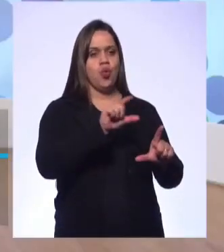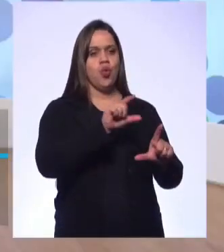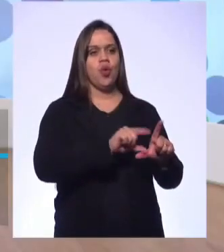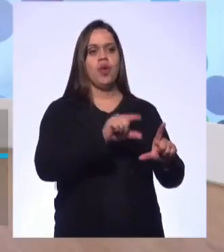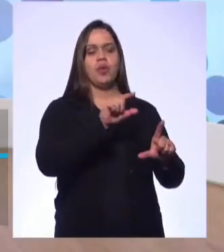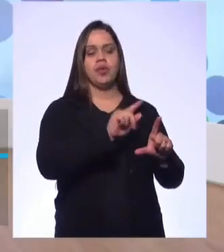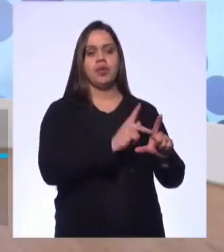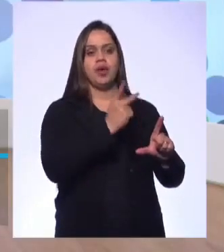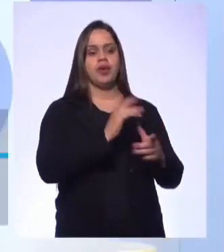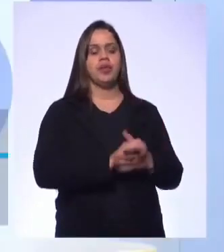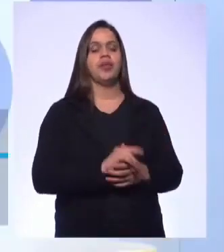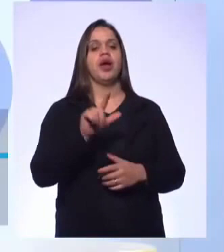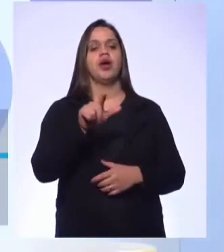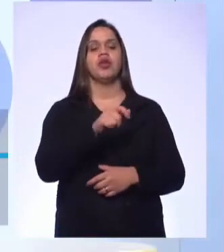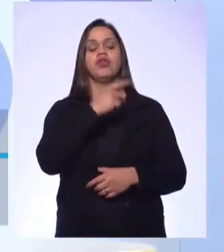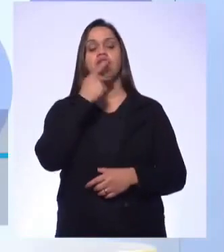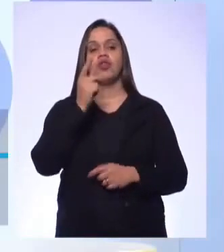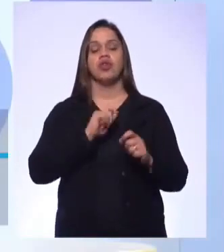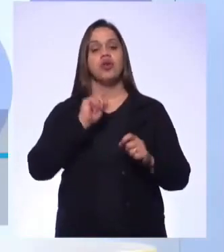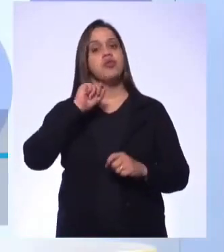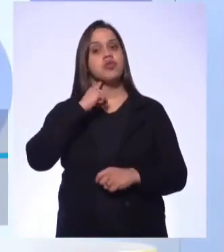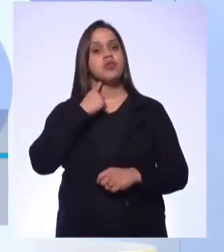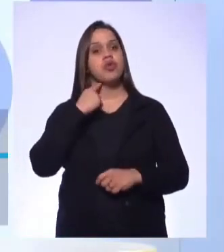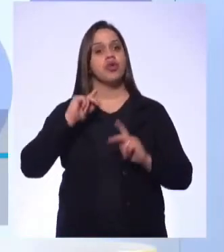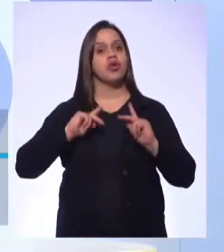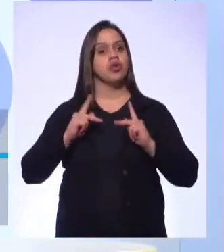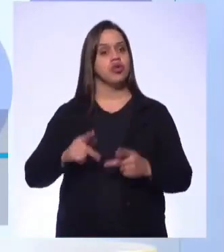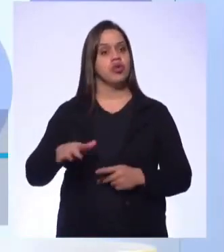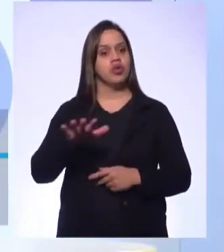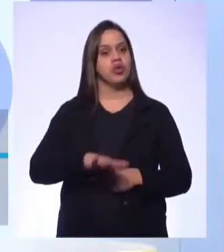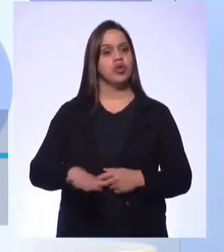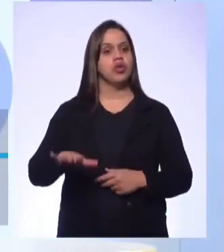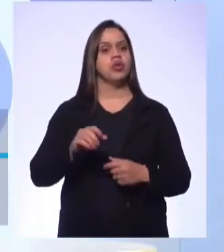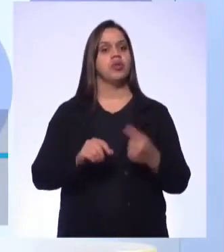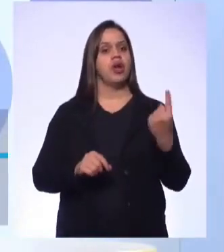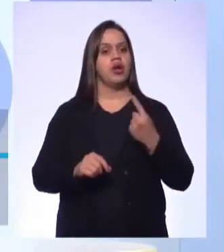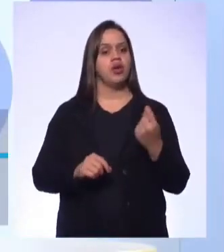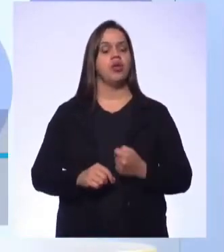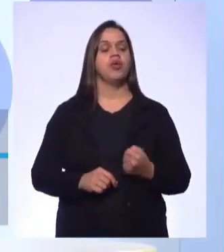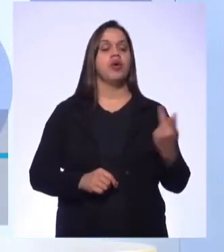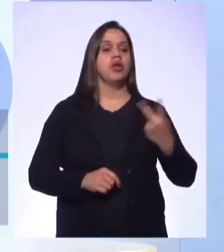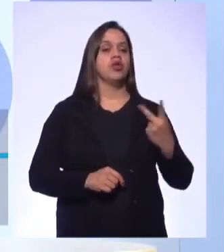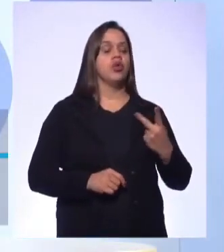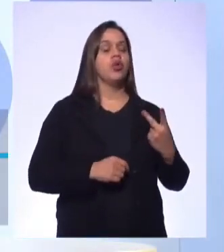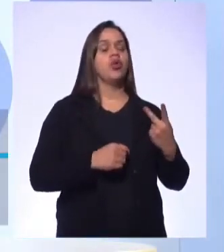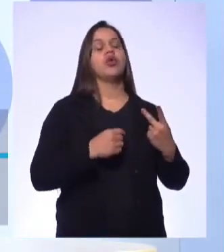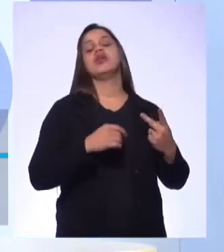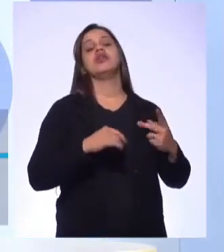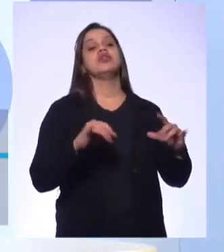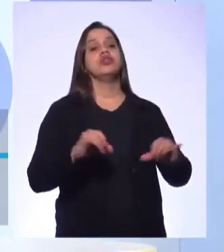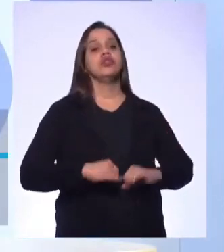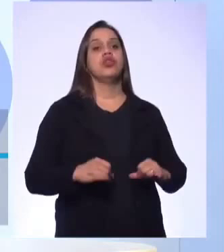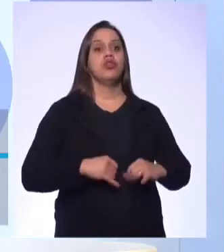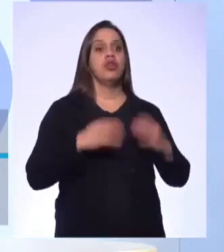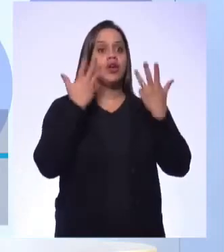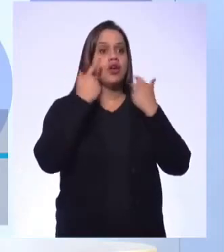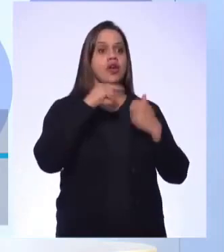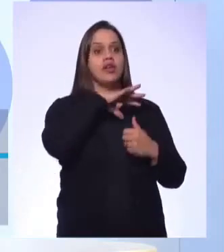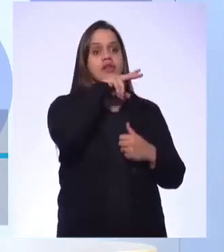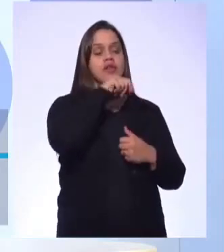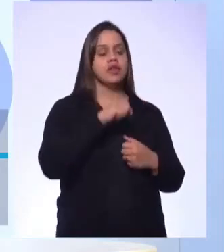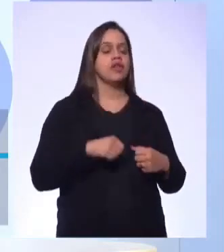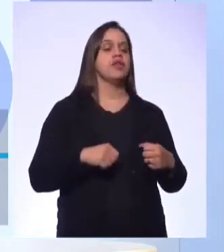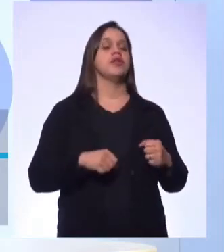colocou a poluição do ser humano para e a 2, animais em apuros. O Luca colocou descaso com